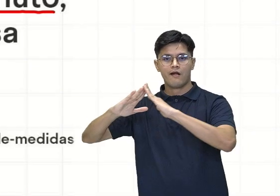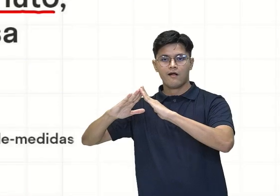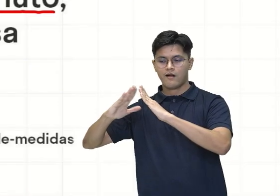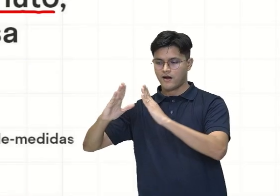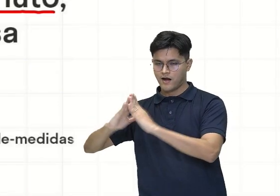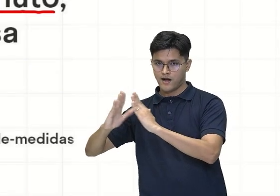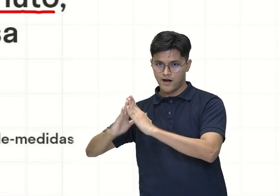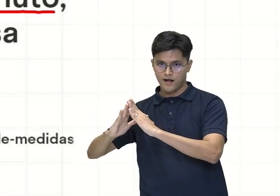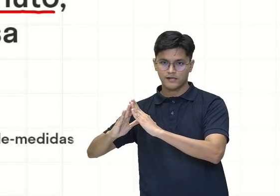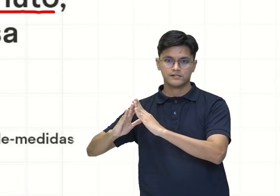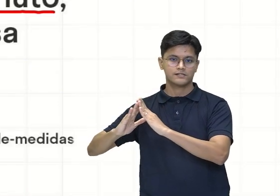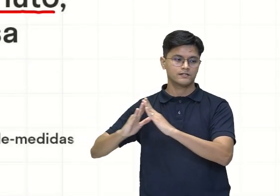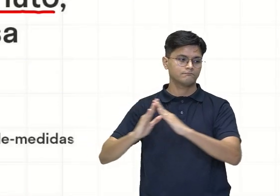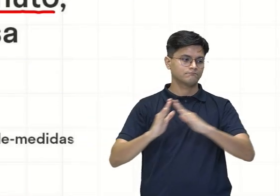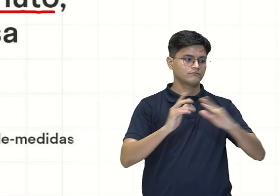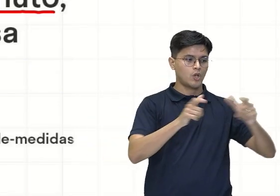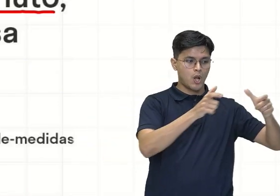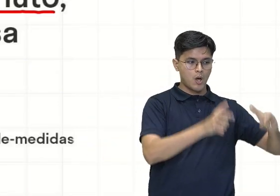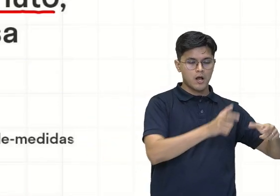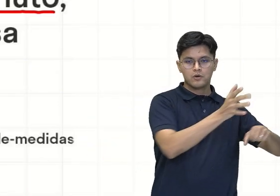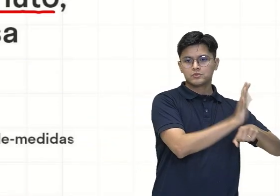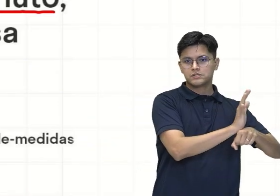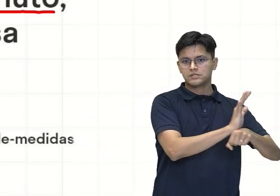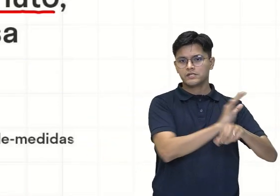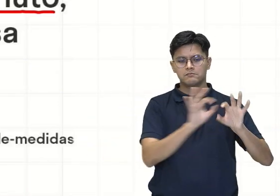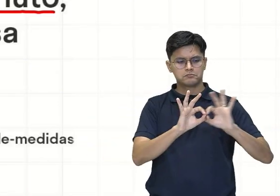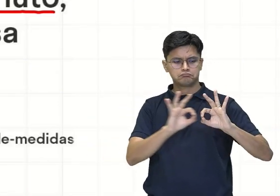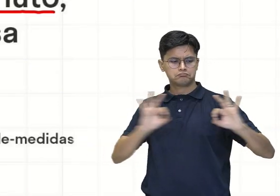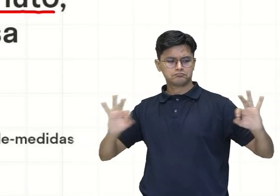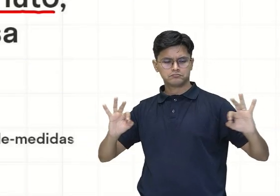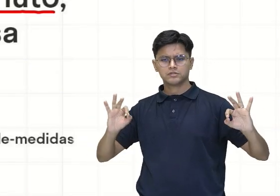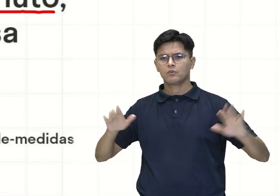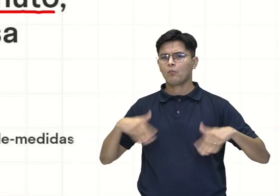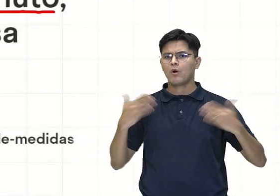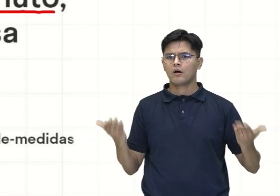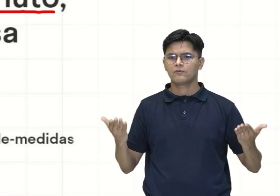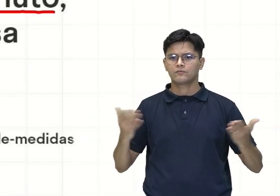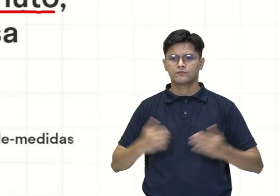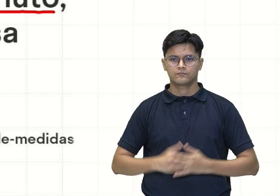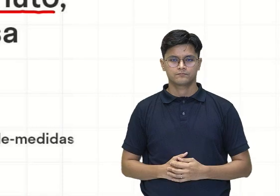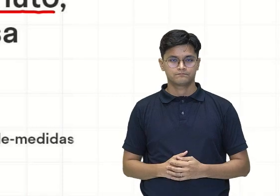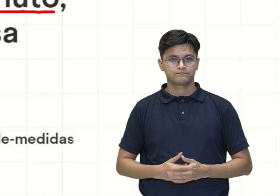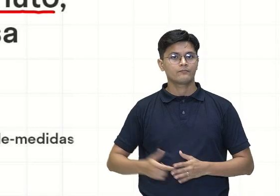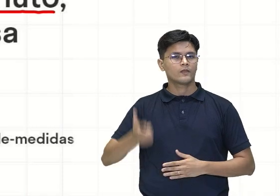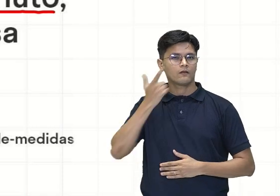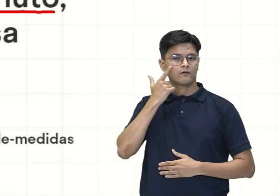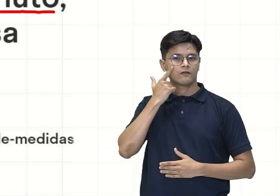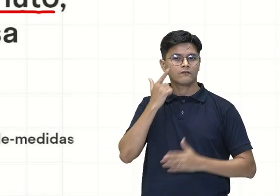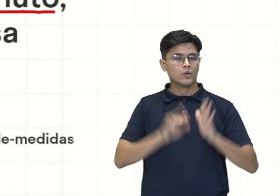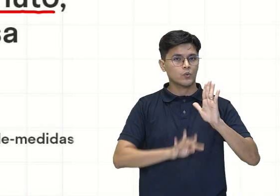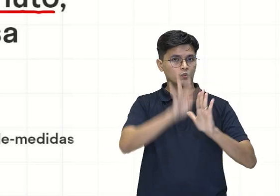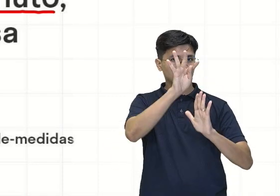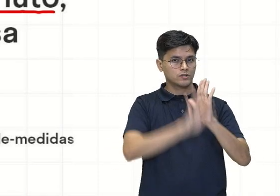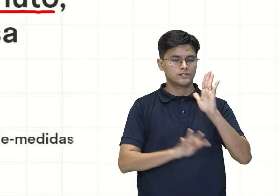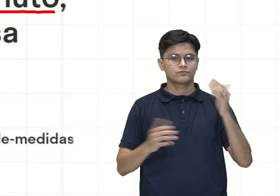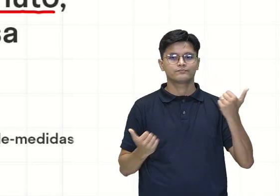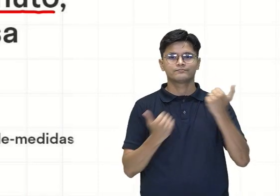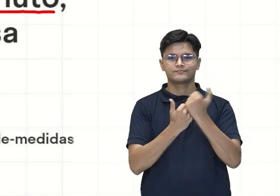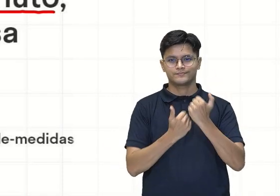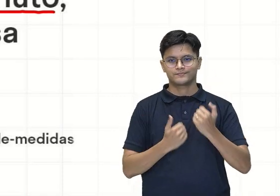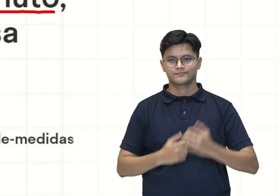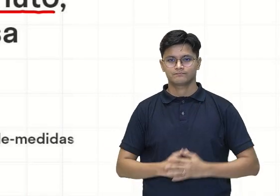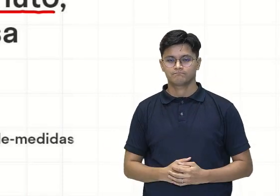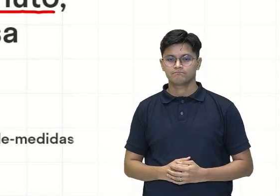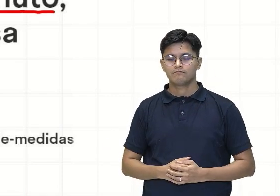a casa deles? Então, observe bem no enunciado do problema.